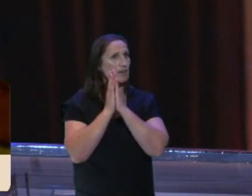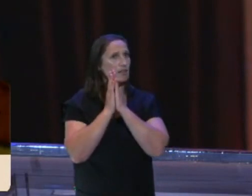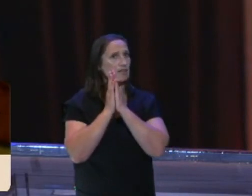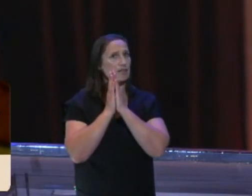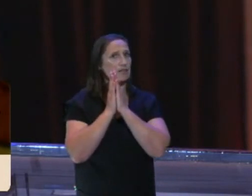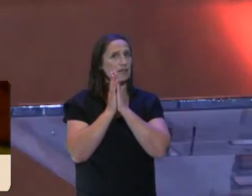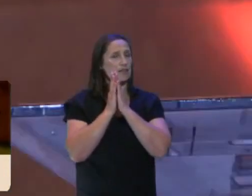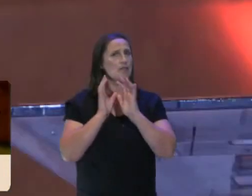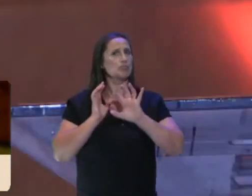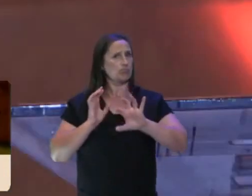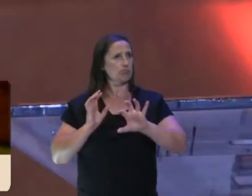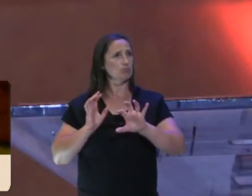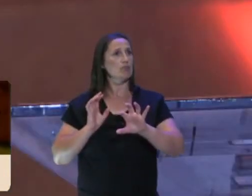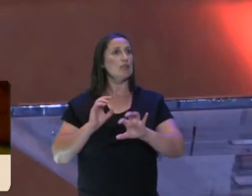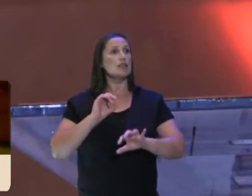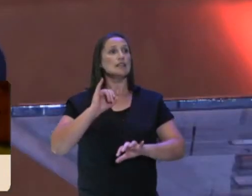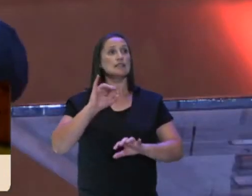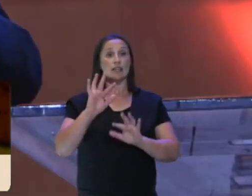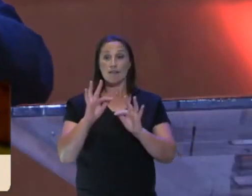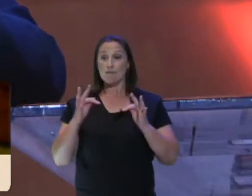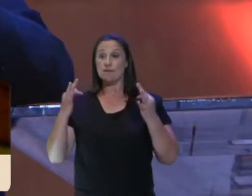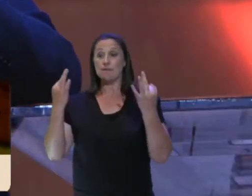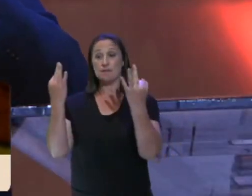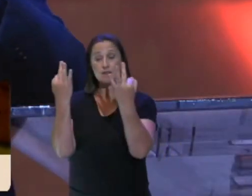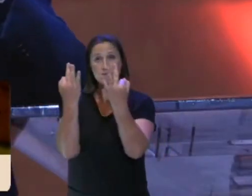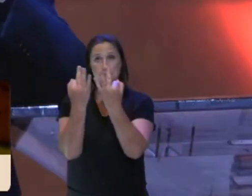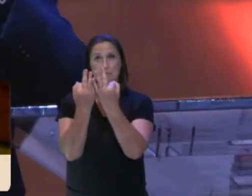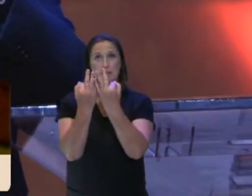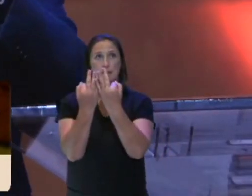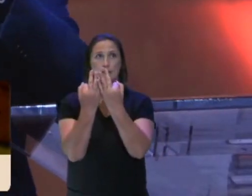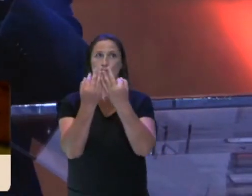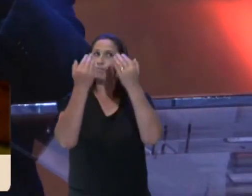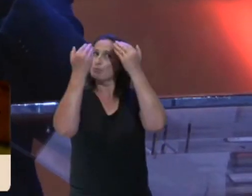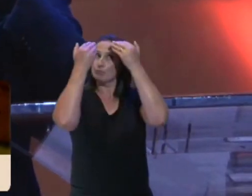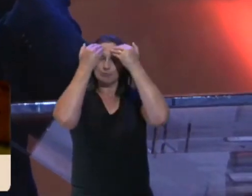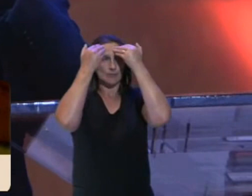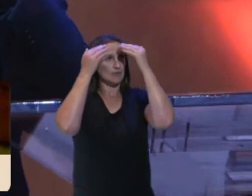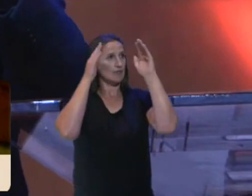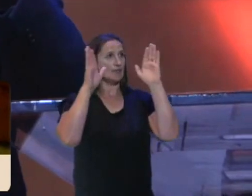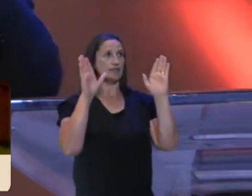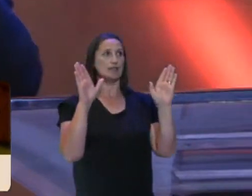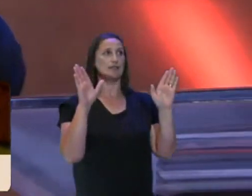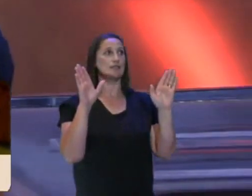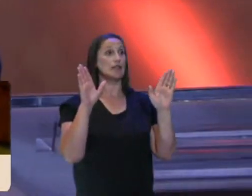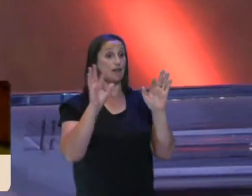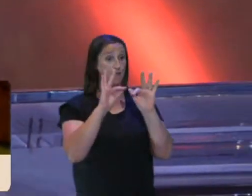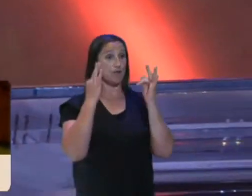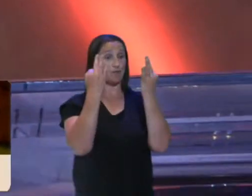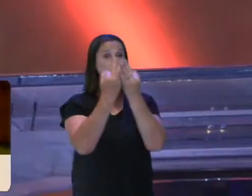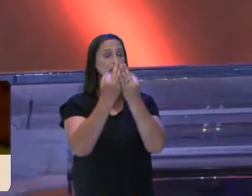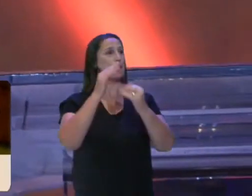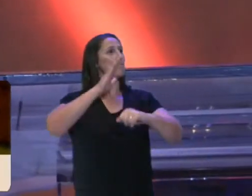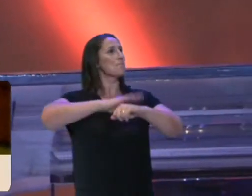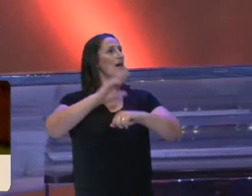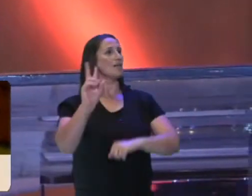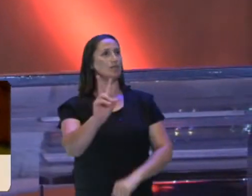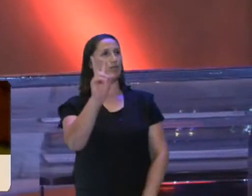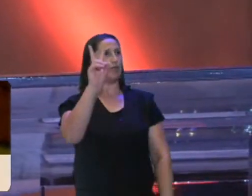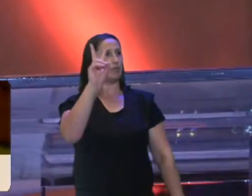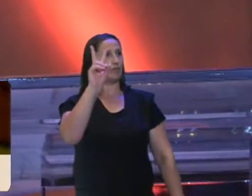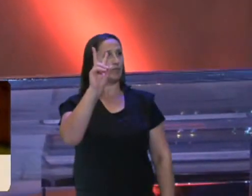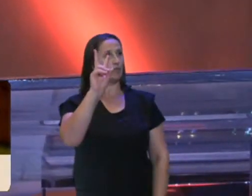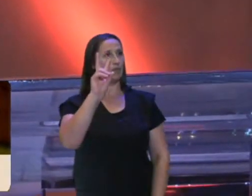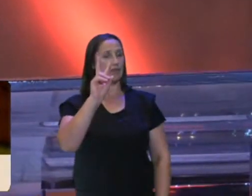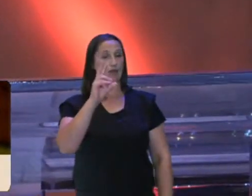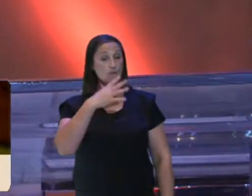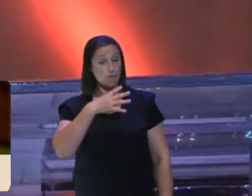as questões são familiares, queridos, não desista. Sua família vale mais, seu